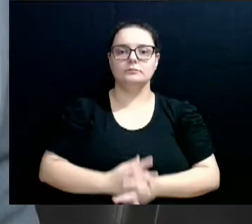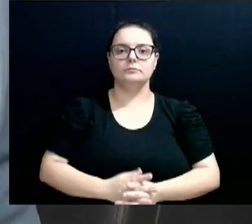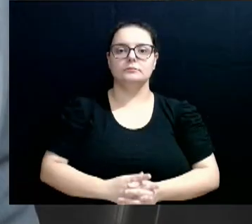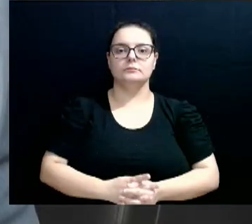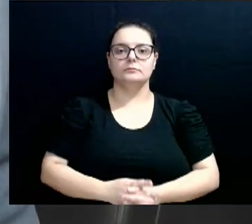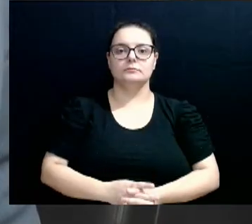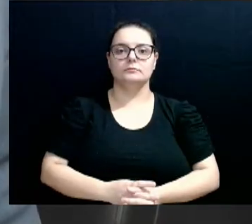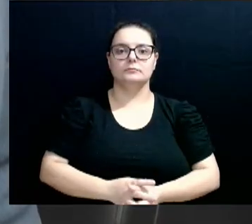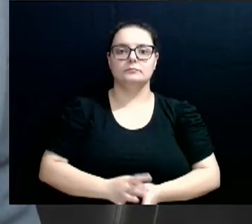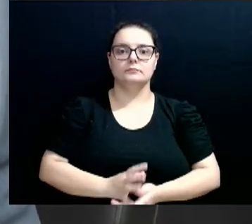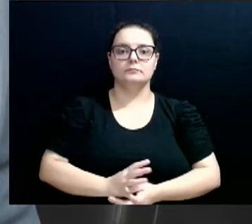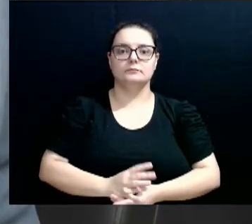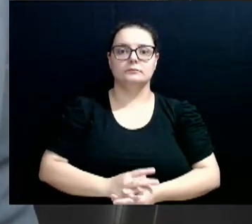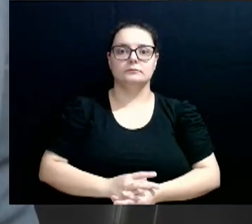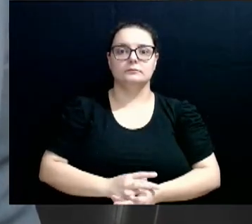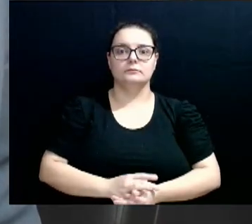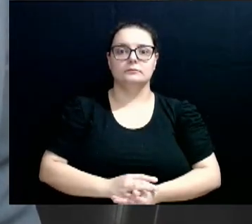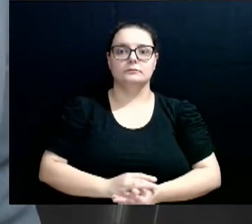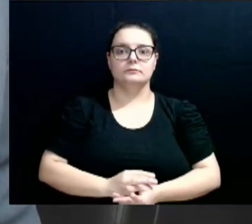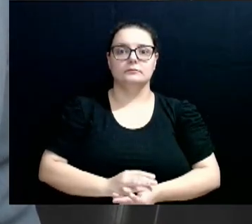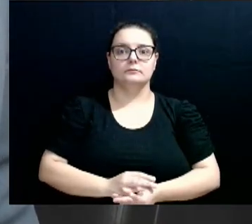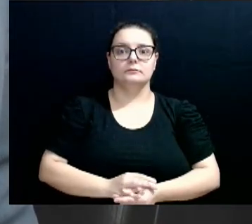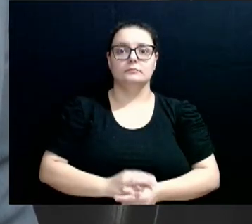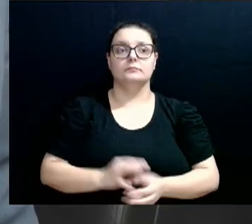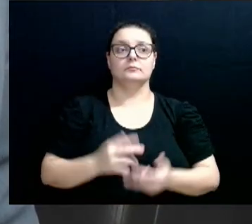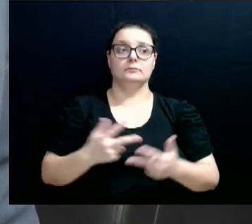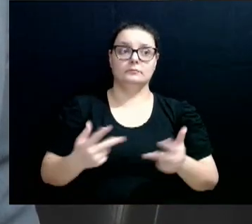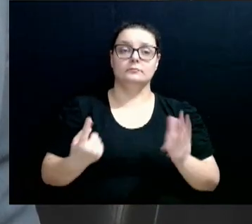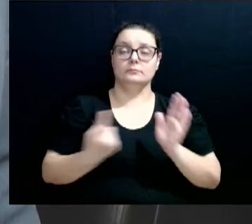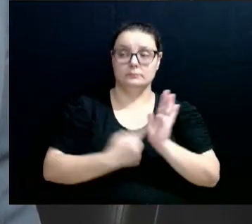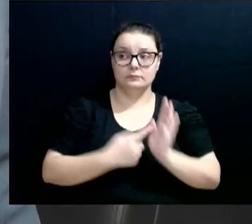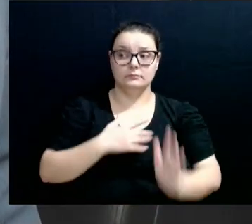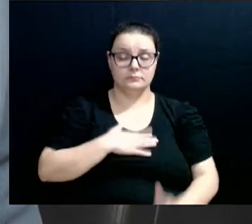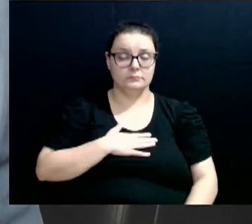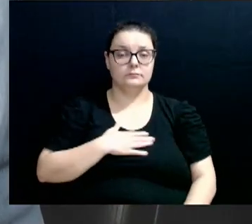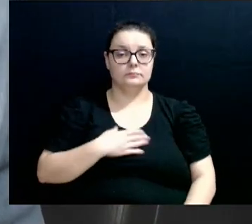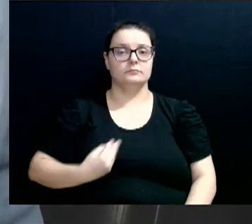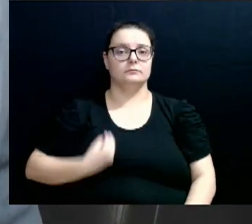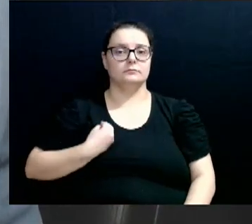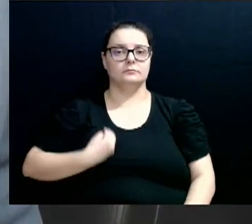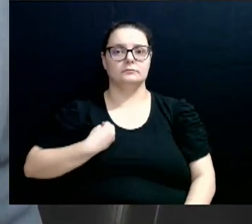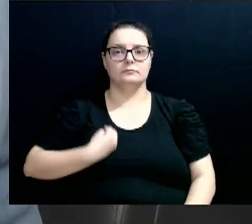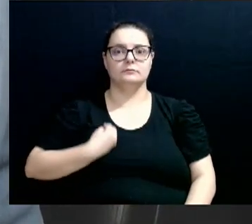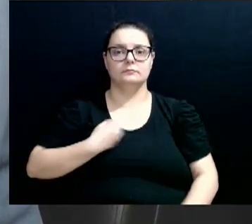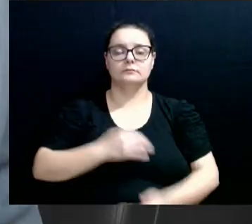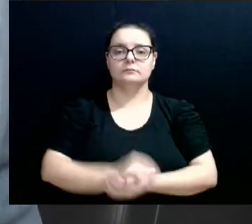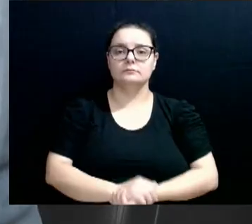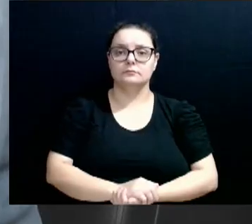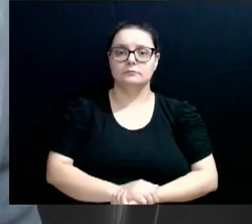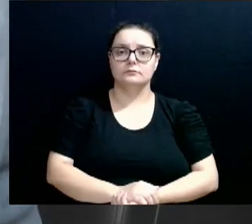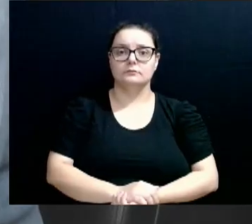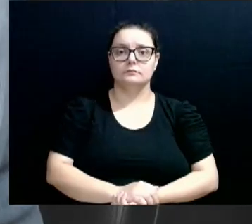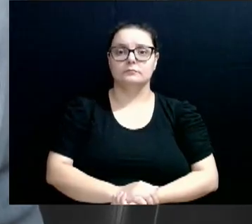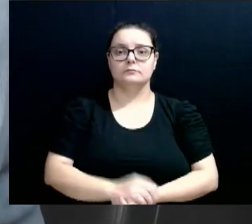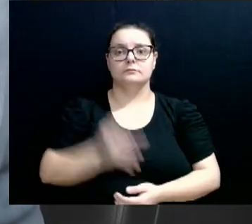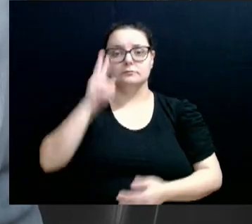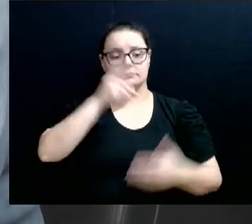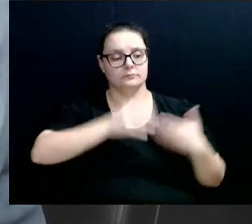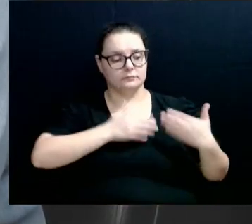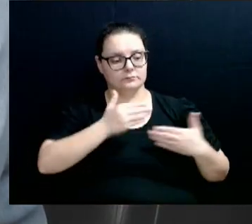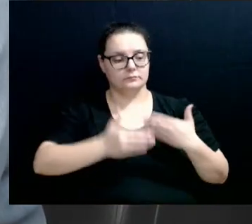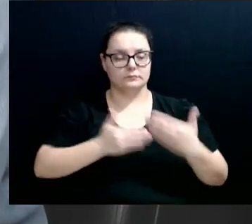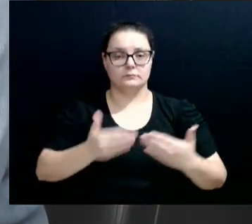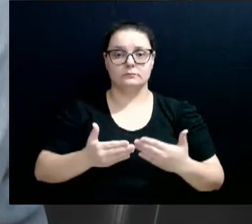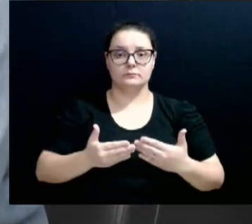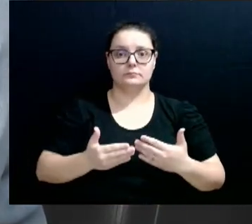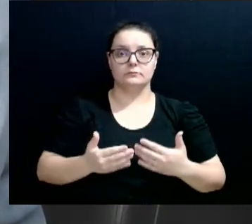Então essa era uma coisa que me marcava muito, porque embora eles tivessem uma trajetória de vida bastante interessante, eram pessoas